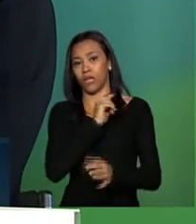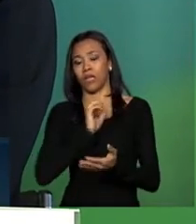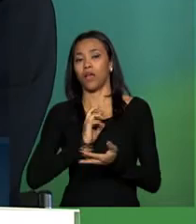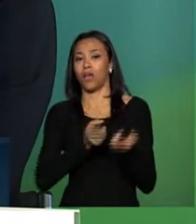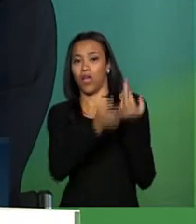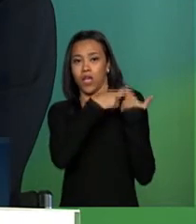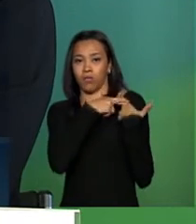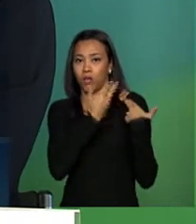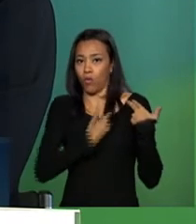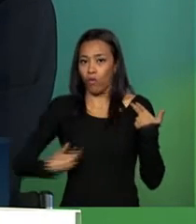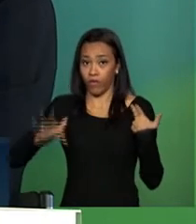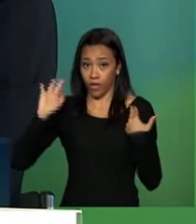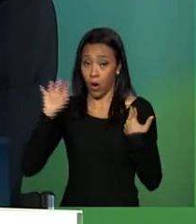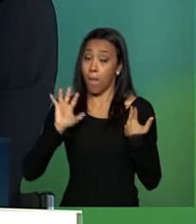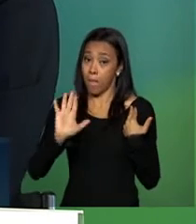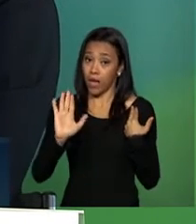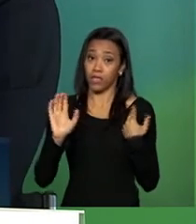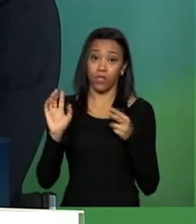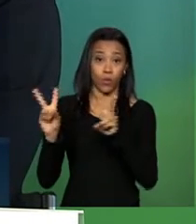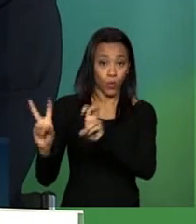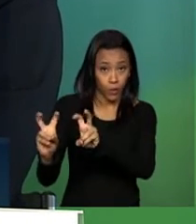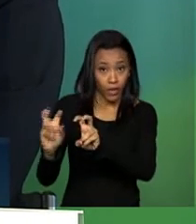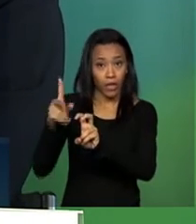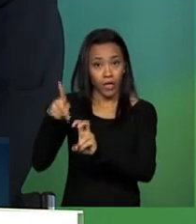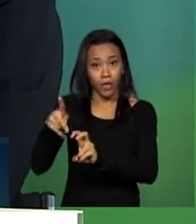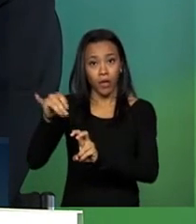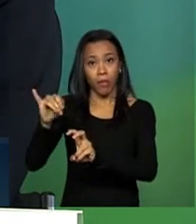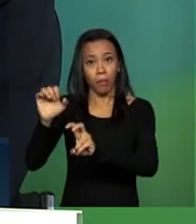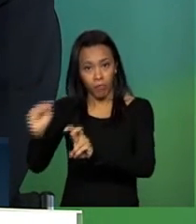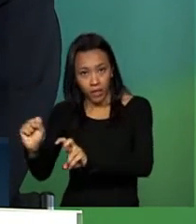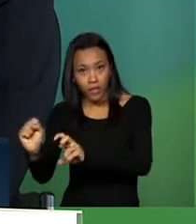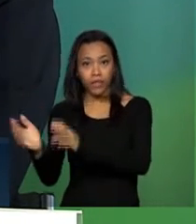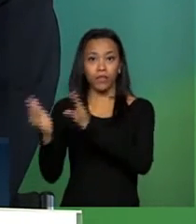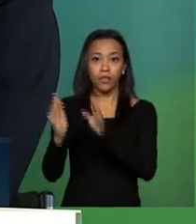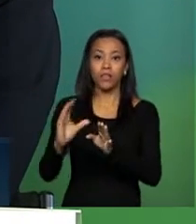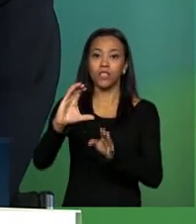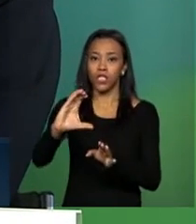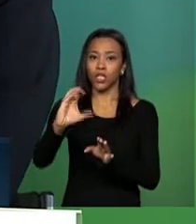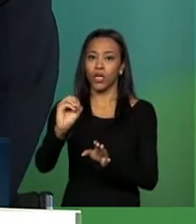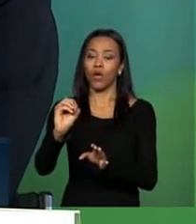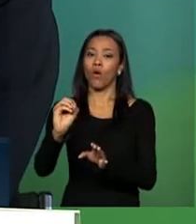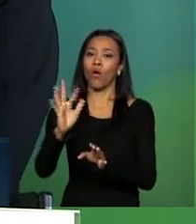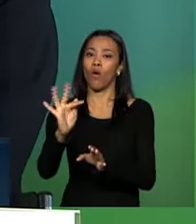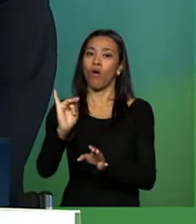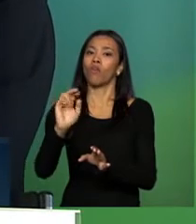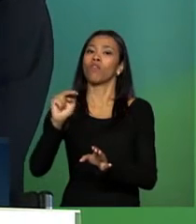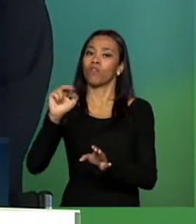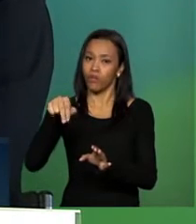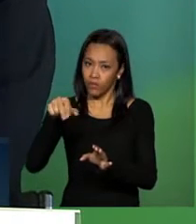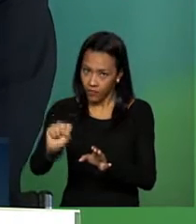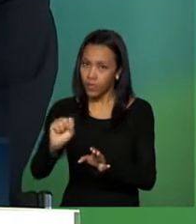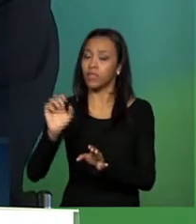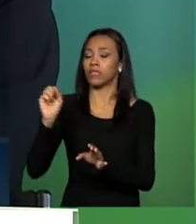o PIS/COFINS, sim, aí o governo federal está oferecendo concretamente uma reforma do